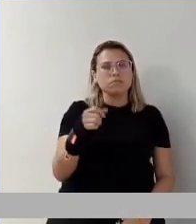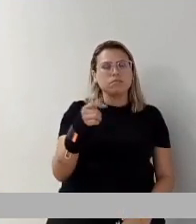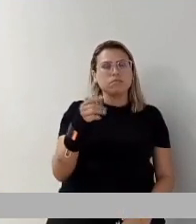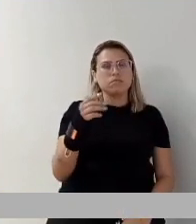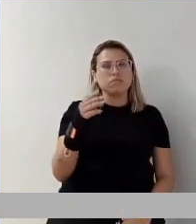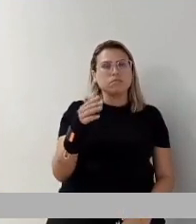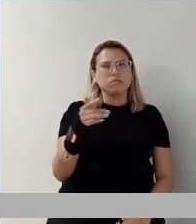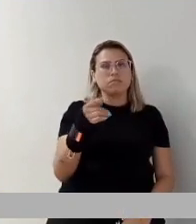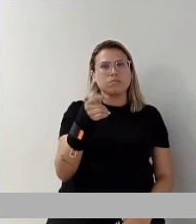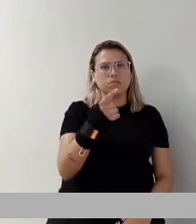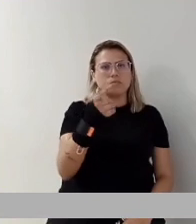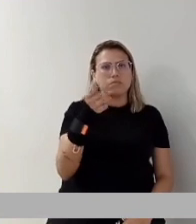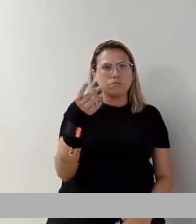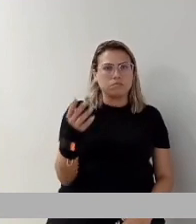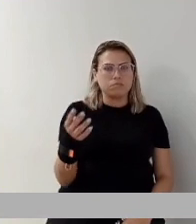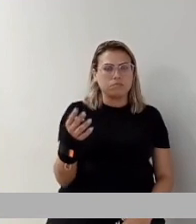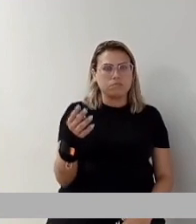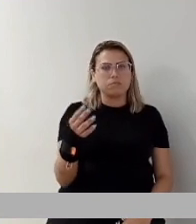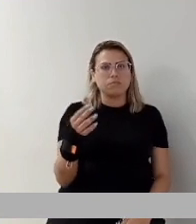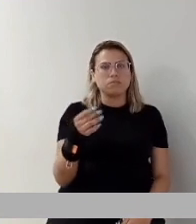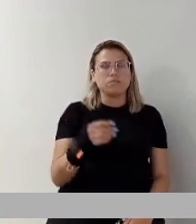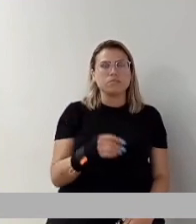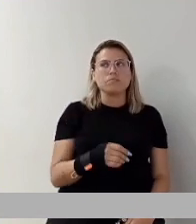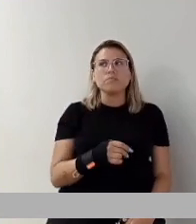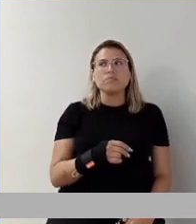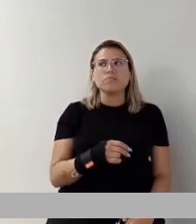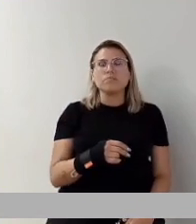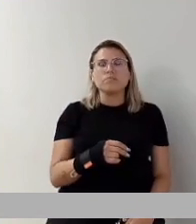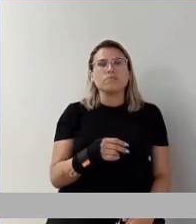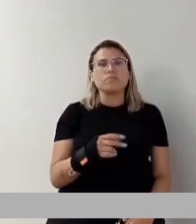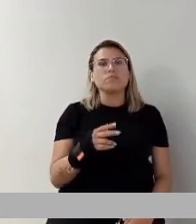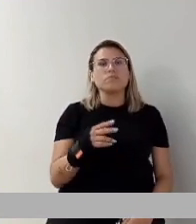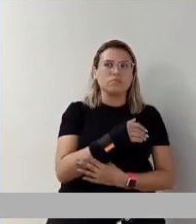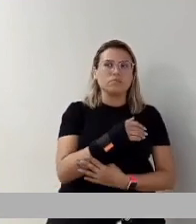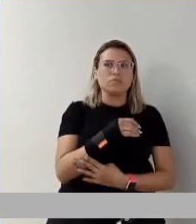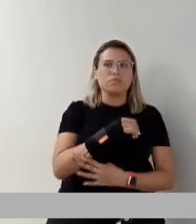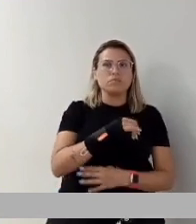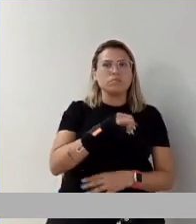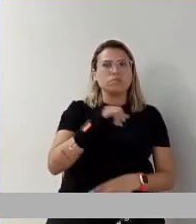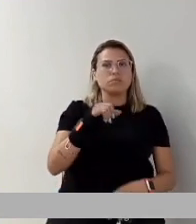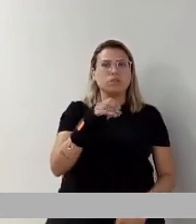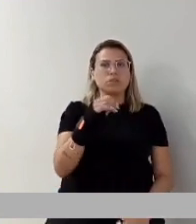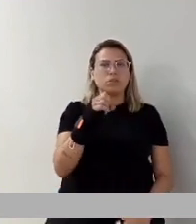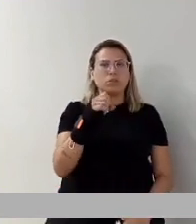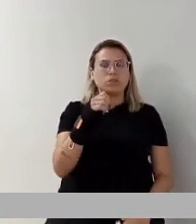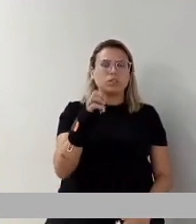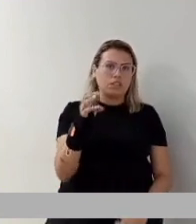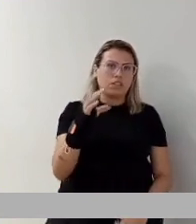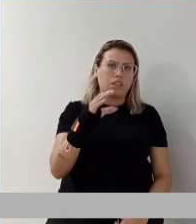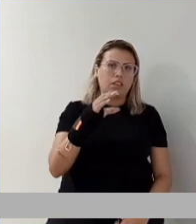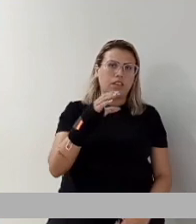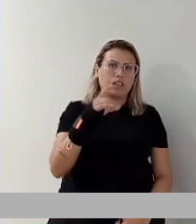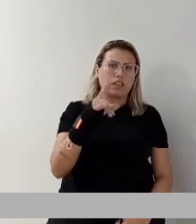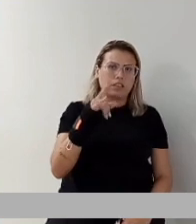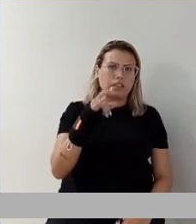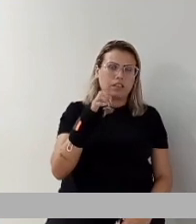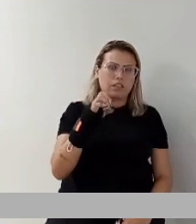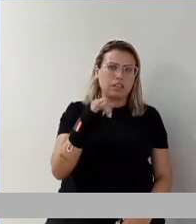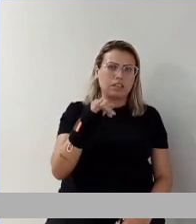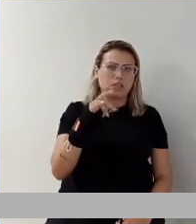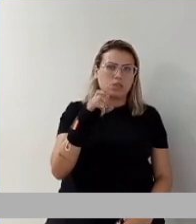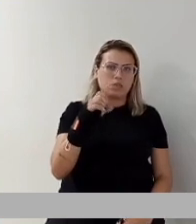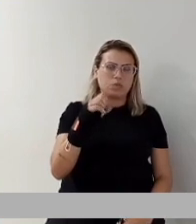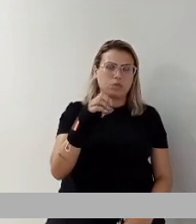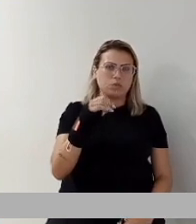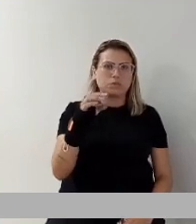vereador José Damião Freitas Maia que denomina a artéria Urbana de Rua José Cleilson de Lima mensagem